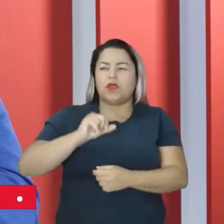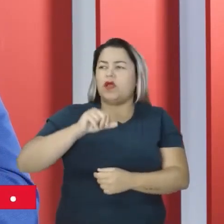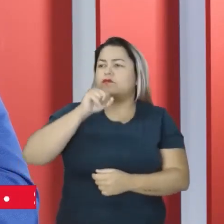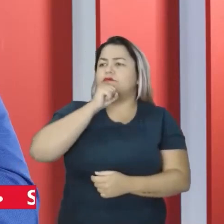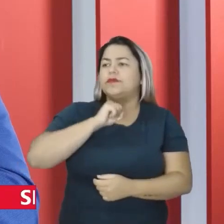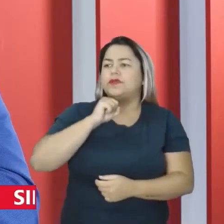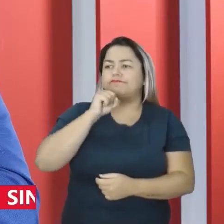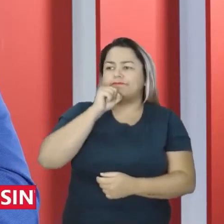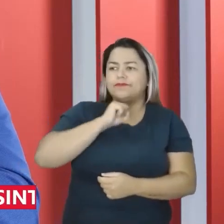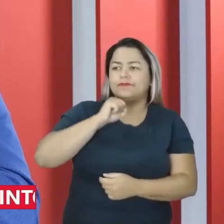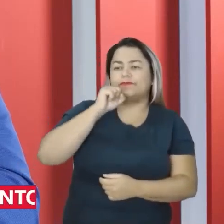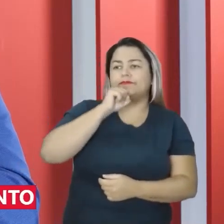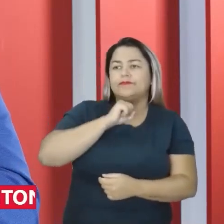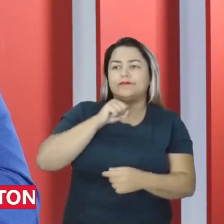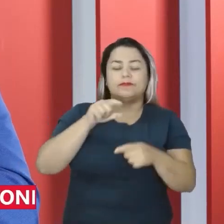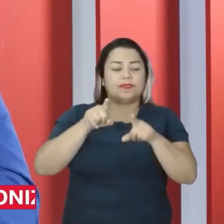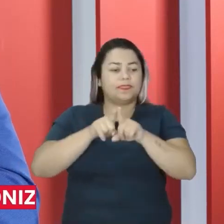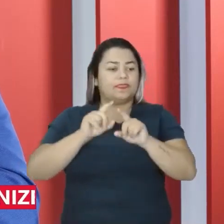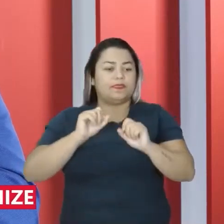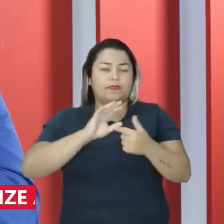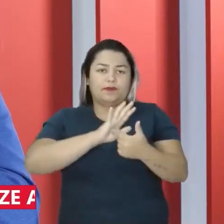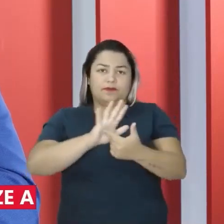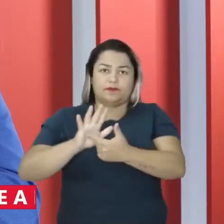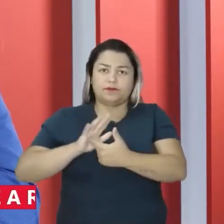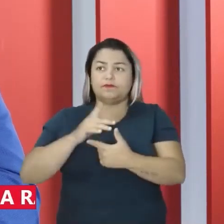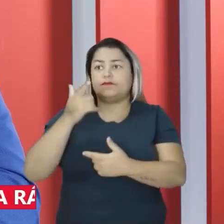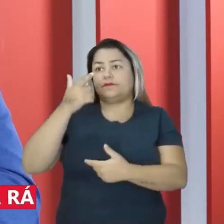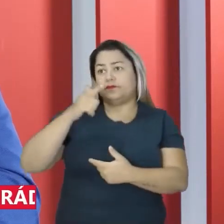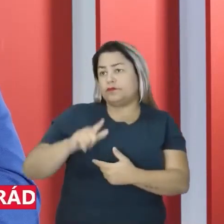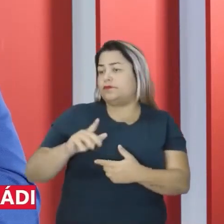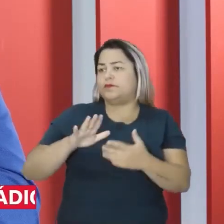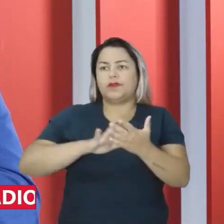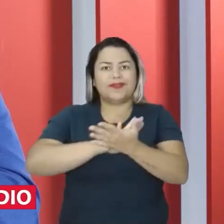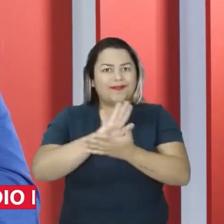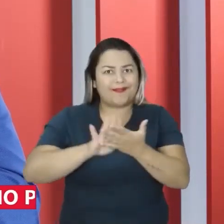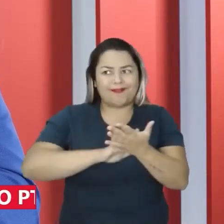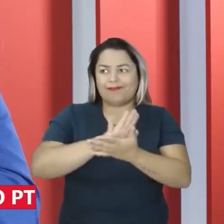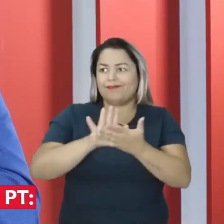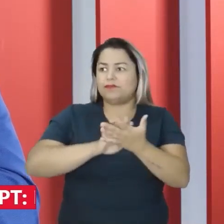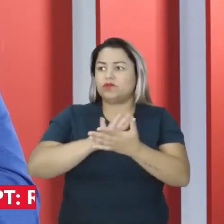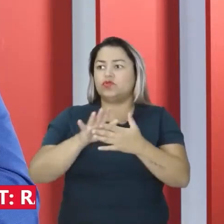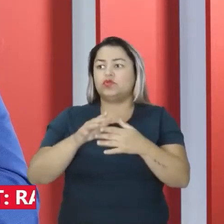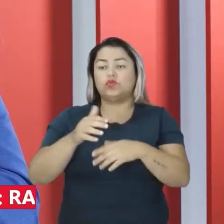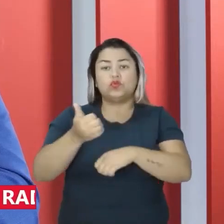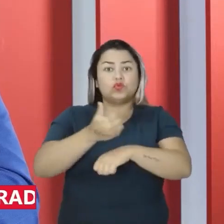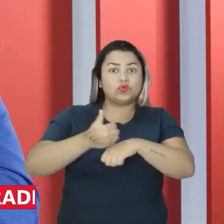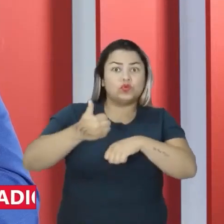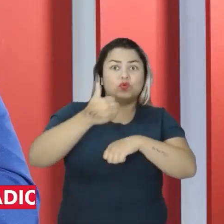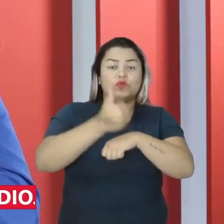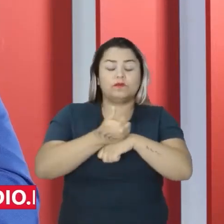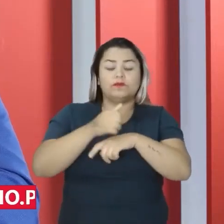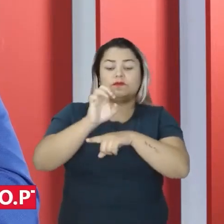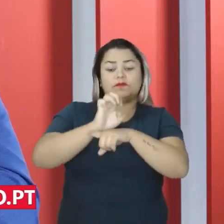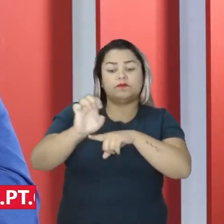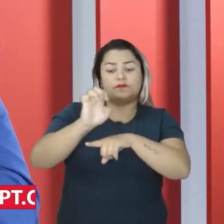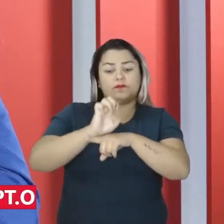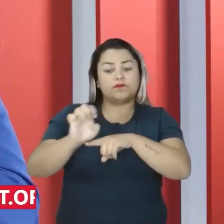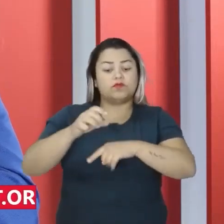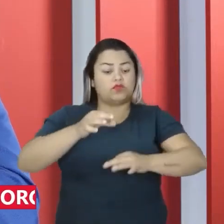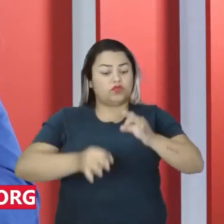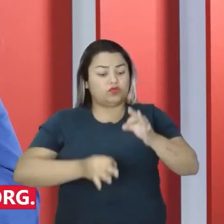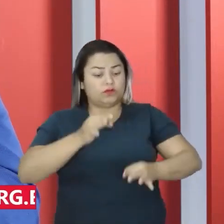que estavam se manifestando e um ou outro se cedeu. Não foi nada disso, foi uma tentativa de golpe de Estado. No julgamento, a